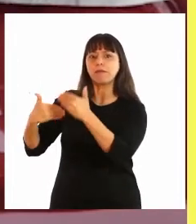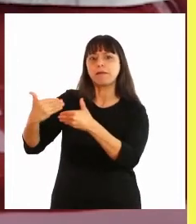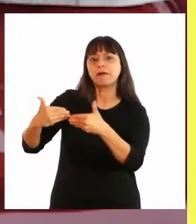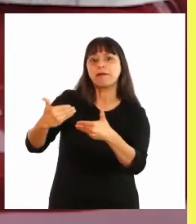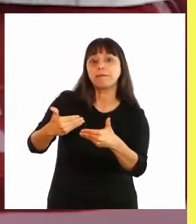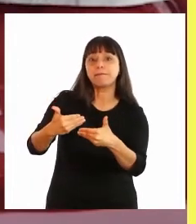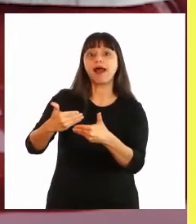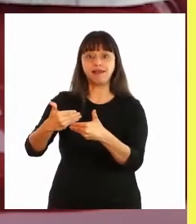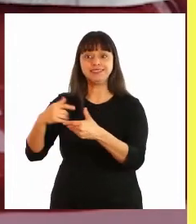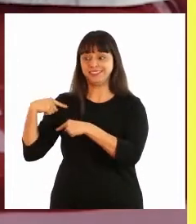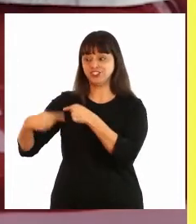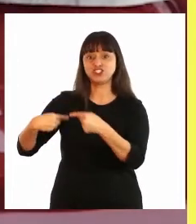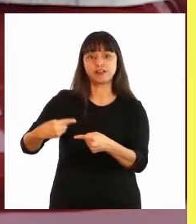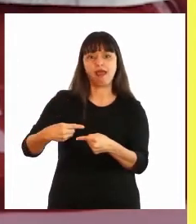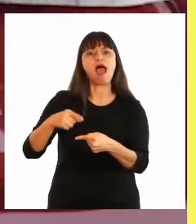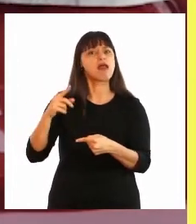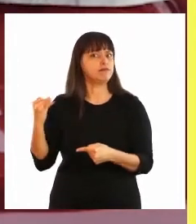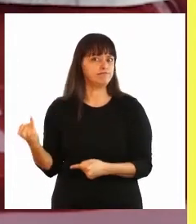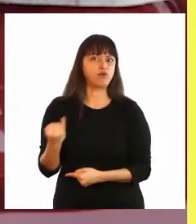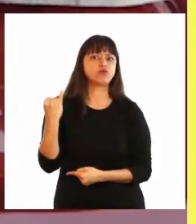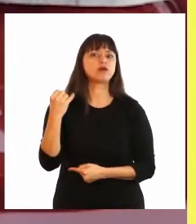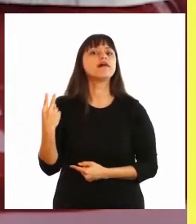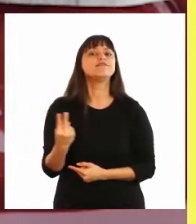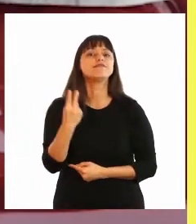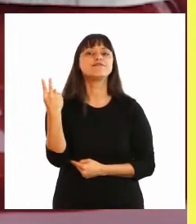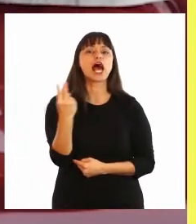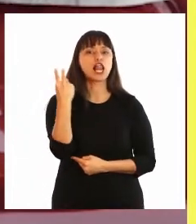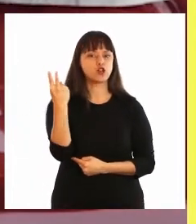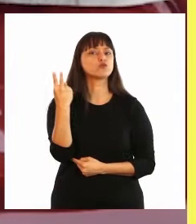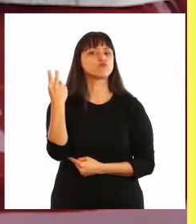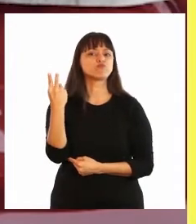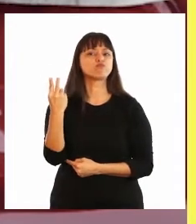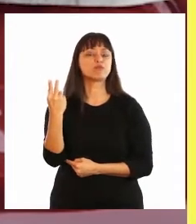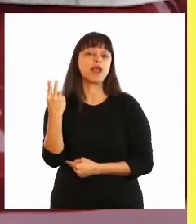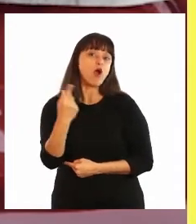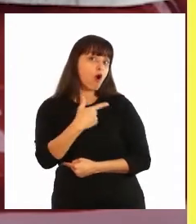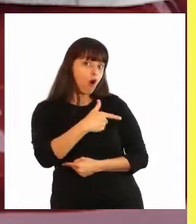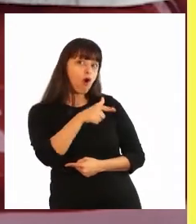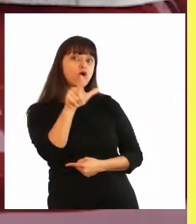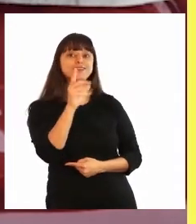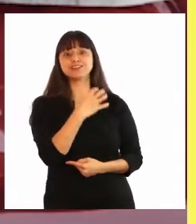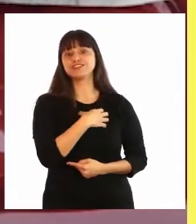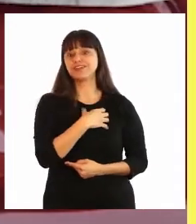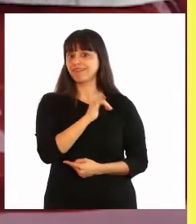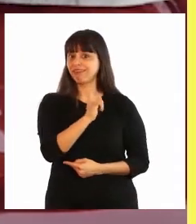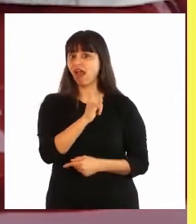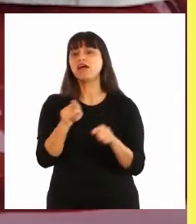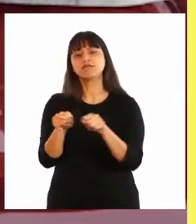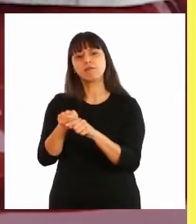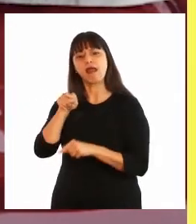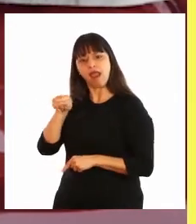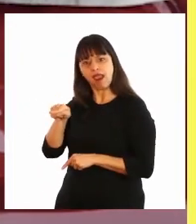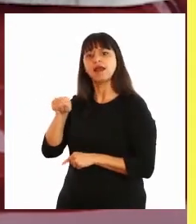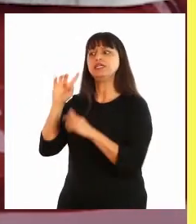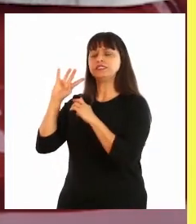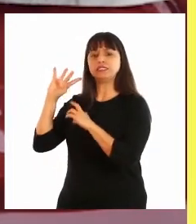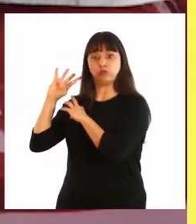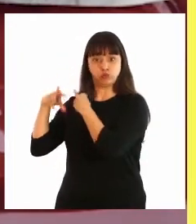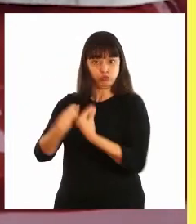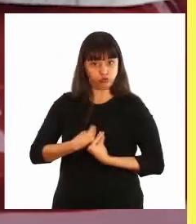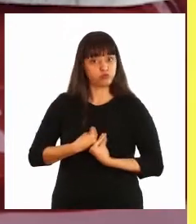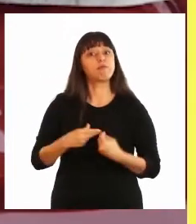outra, ela tem o mesmo valor do que muitas outras formas de narrar. Mas na